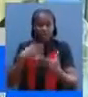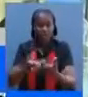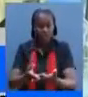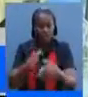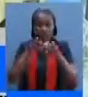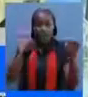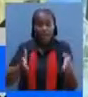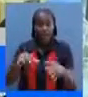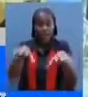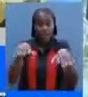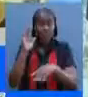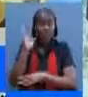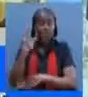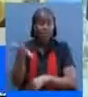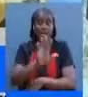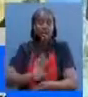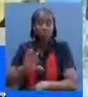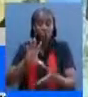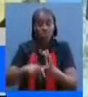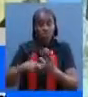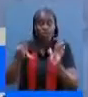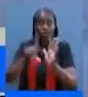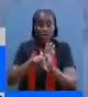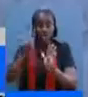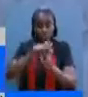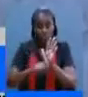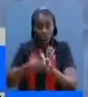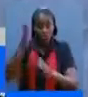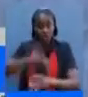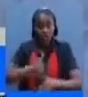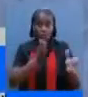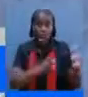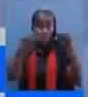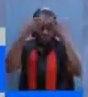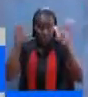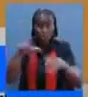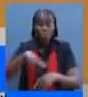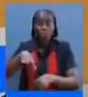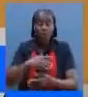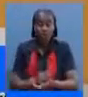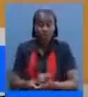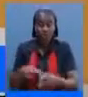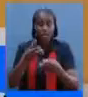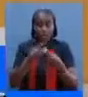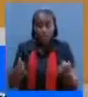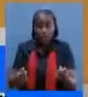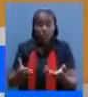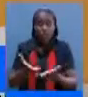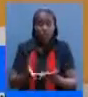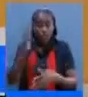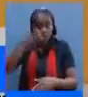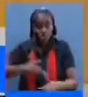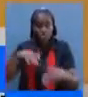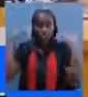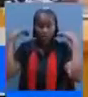recentemente à mesa da Assembleia Nacional um projeto de lei que estabelece o Estatuto de Direito da Oposição Democrática Local e que consagra designadamente os